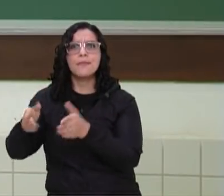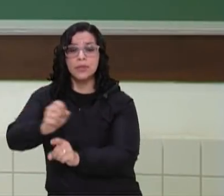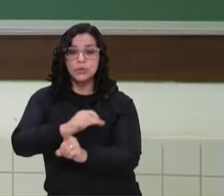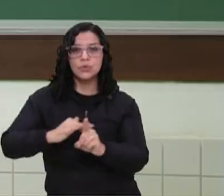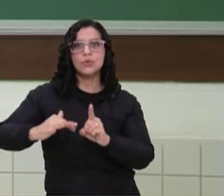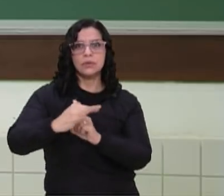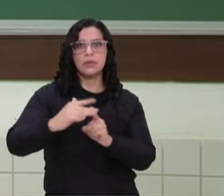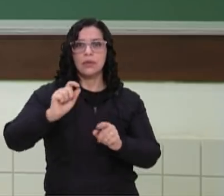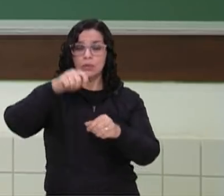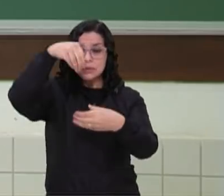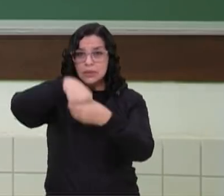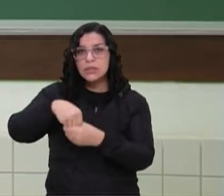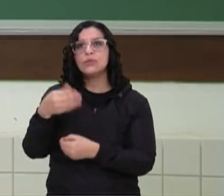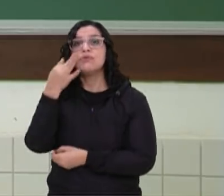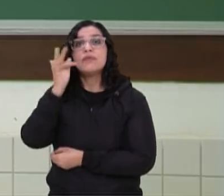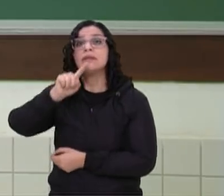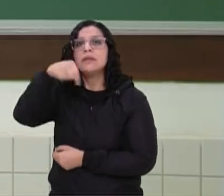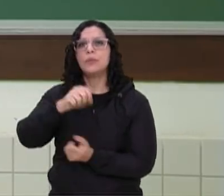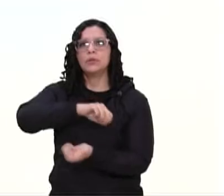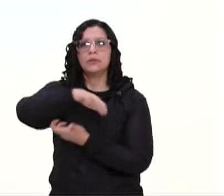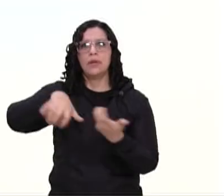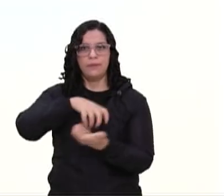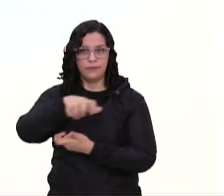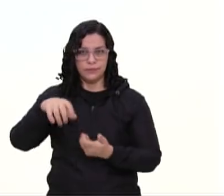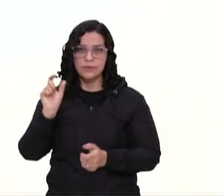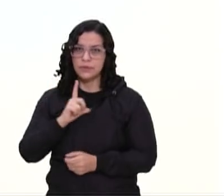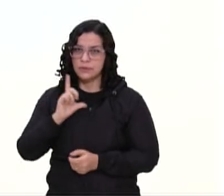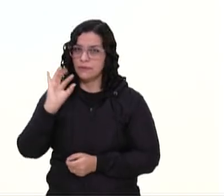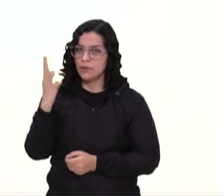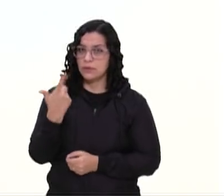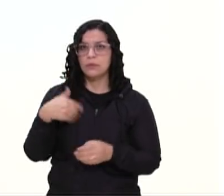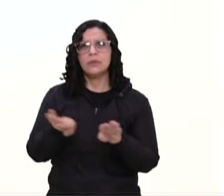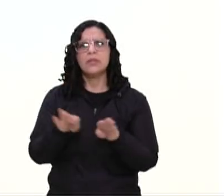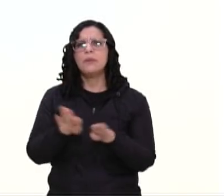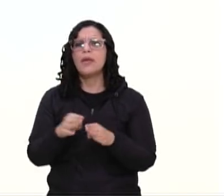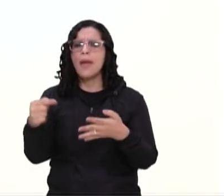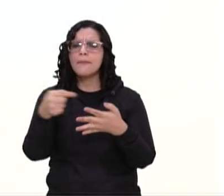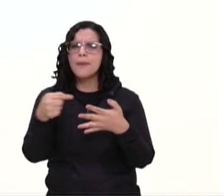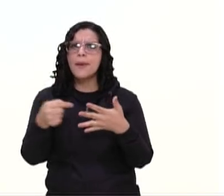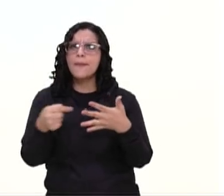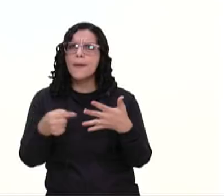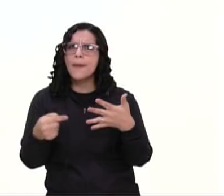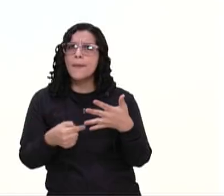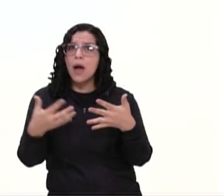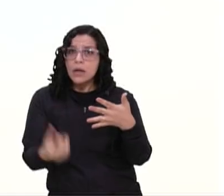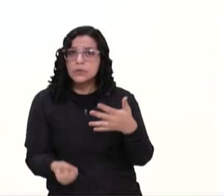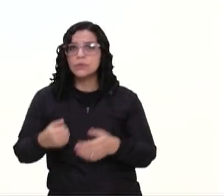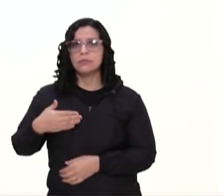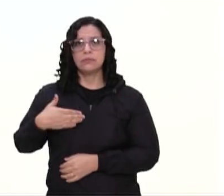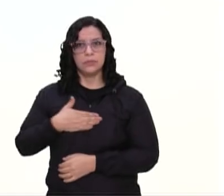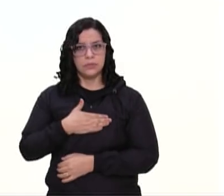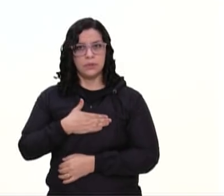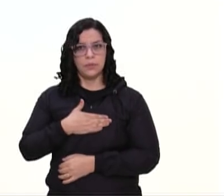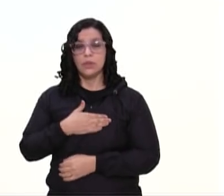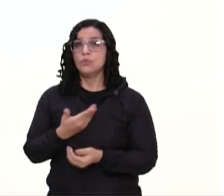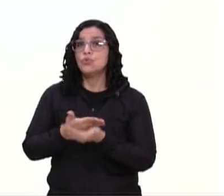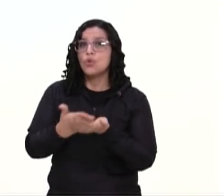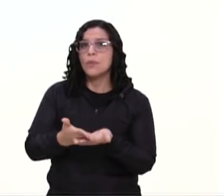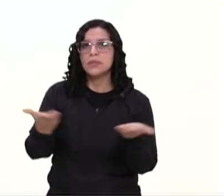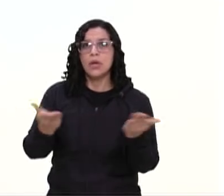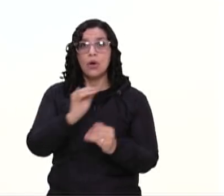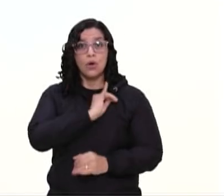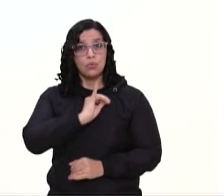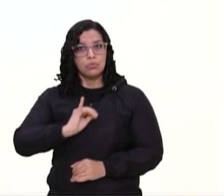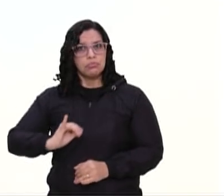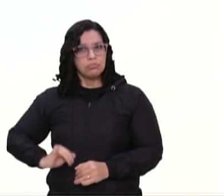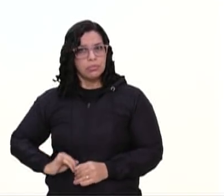França, pós-revolução. E a gente vai ver e as bases que permitiram aí Napoleão Bonaparte iniciar um